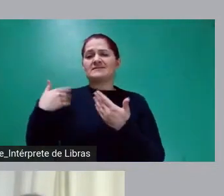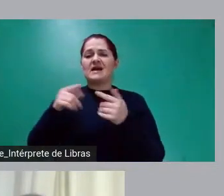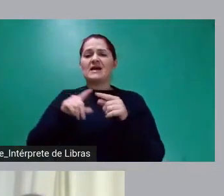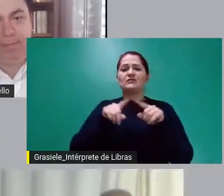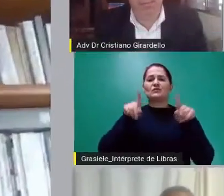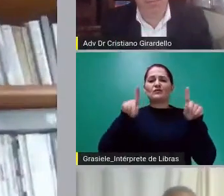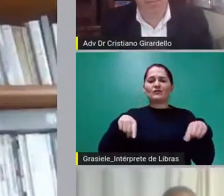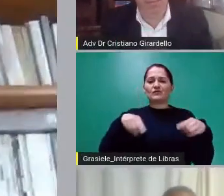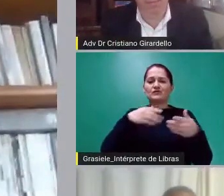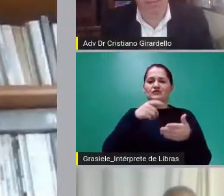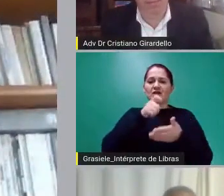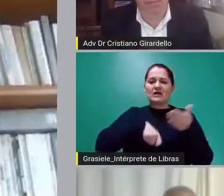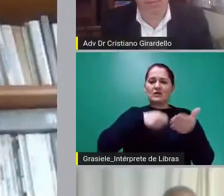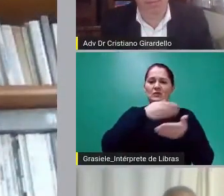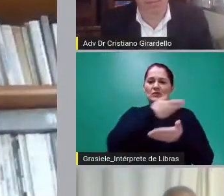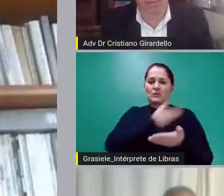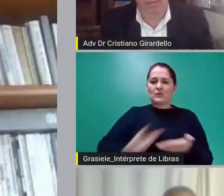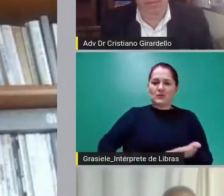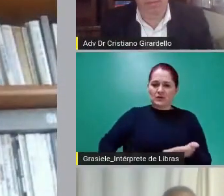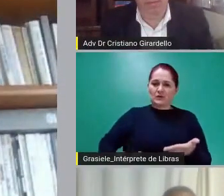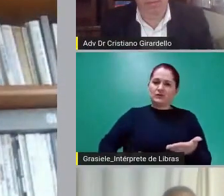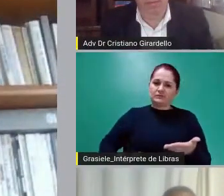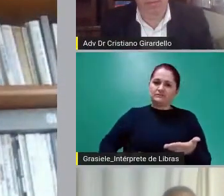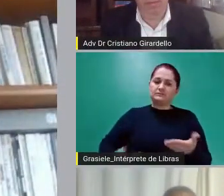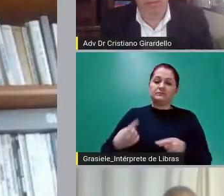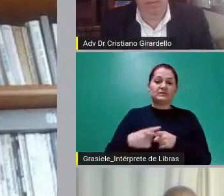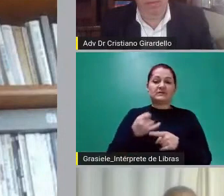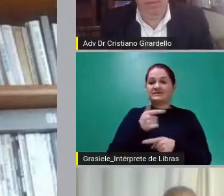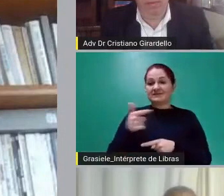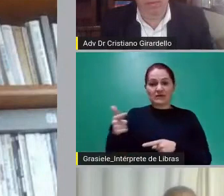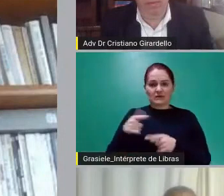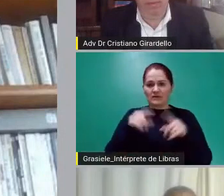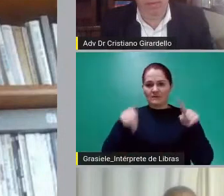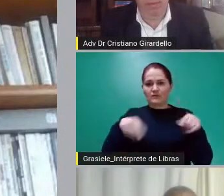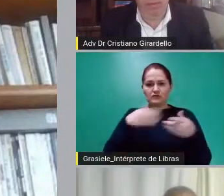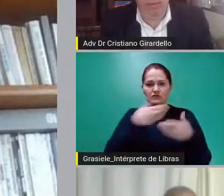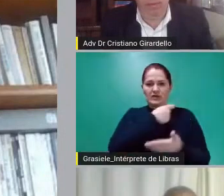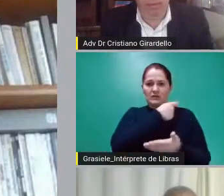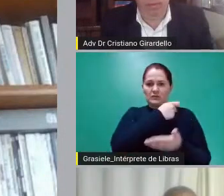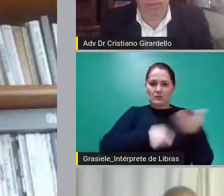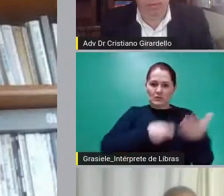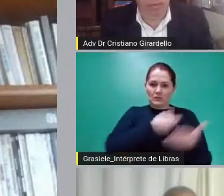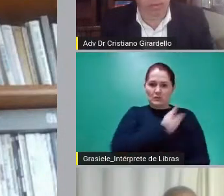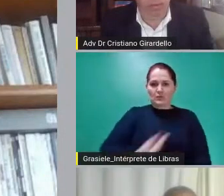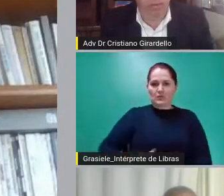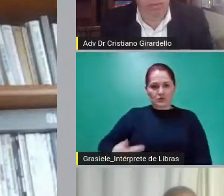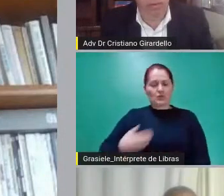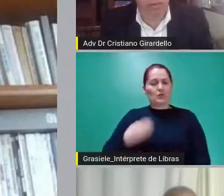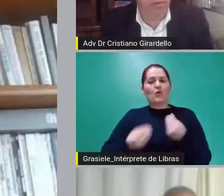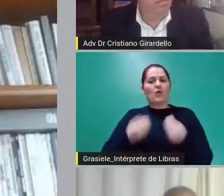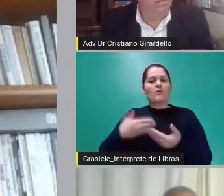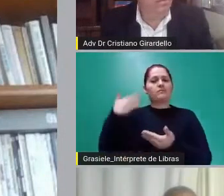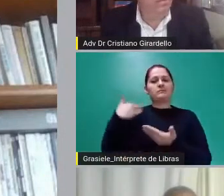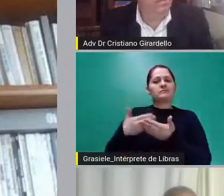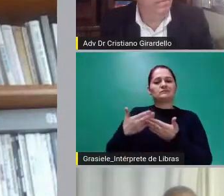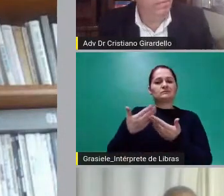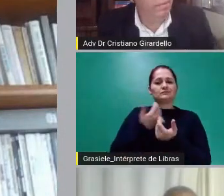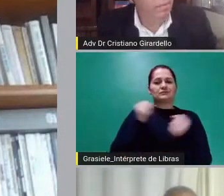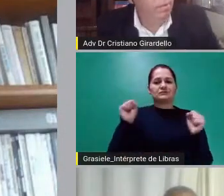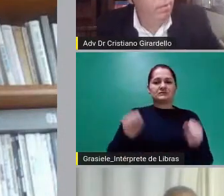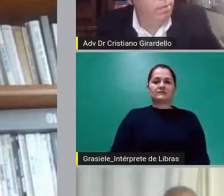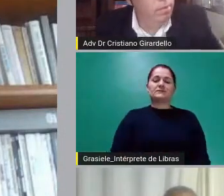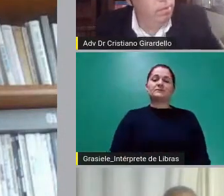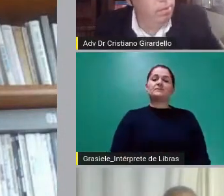servidores públicos, eu não teria essa possibilidade. Mas antes de qualquer coisa, eu queria fazer duas homenagens.